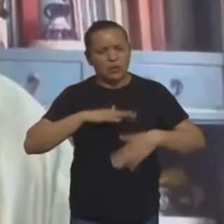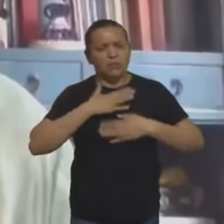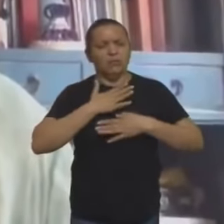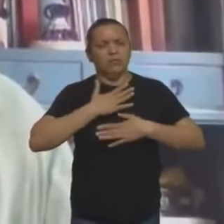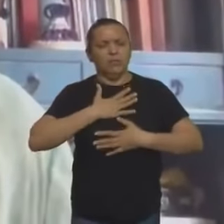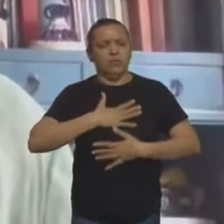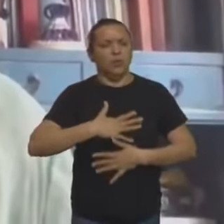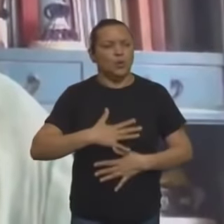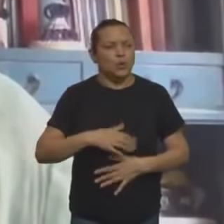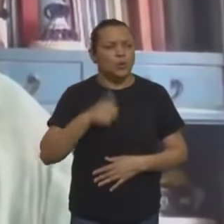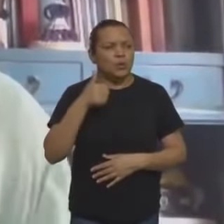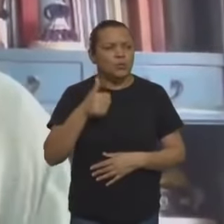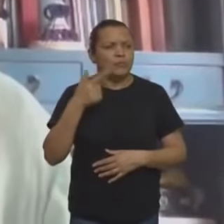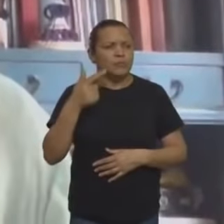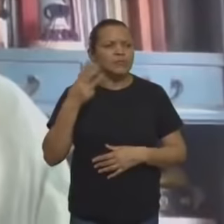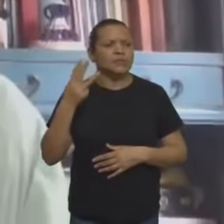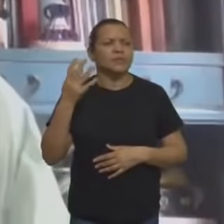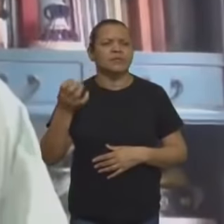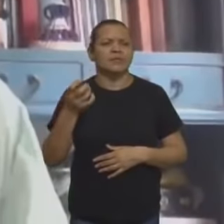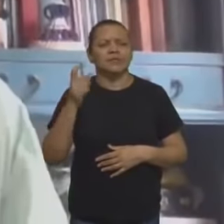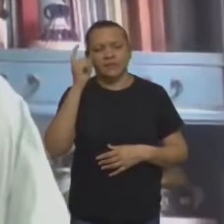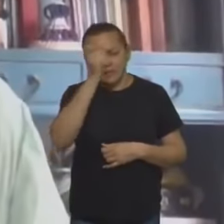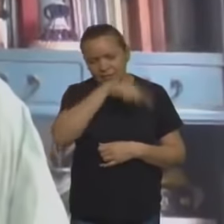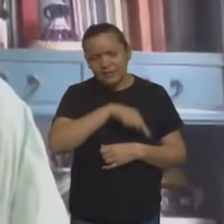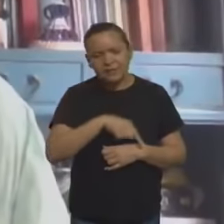situações realmente que são mais comuns a todos.